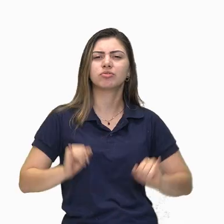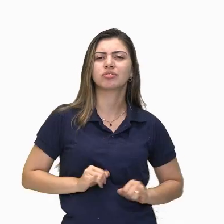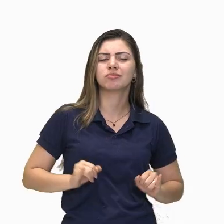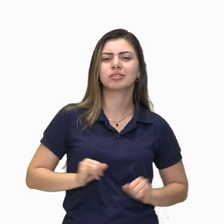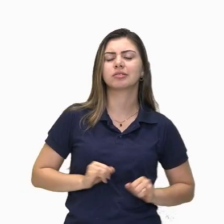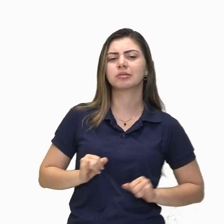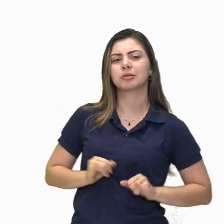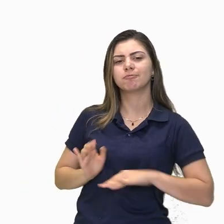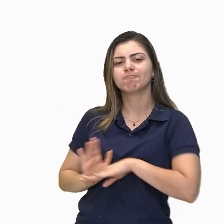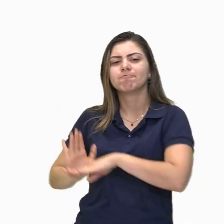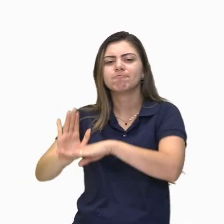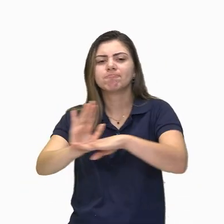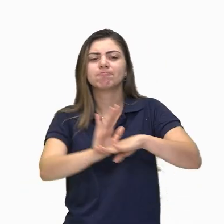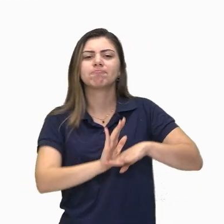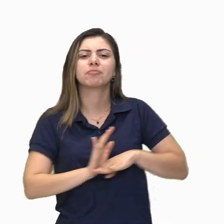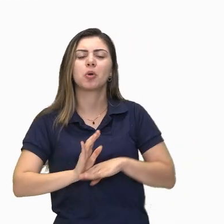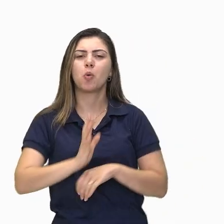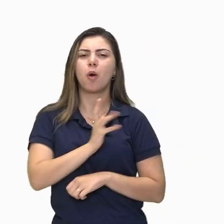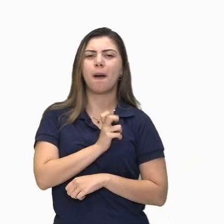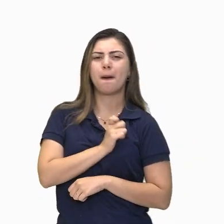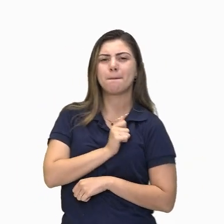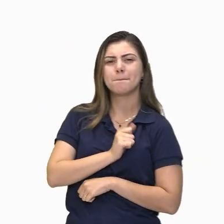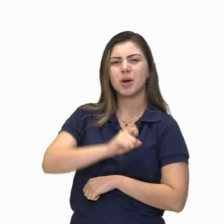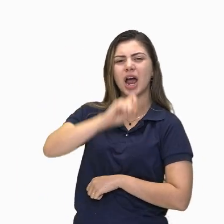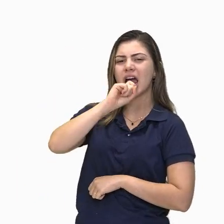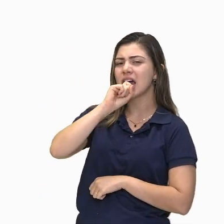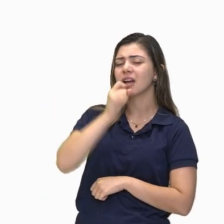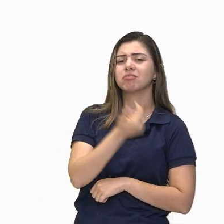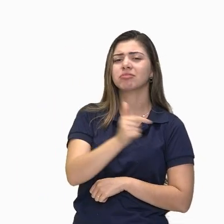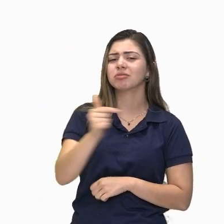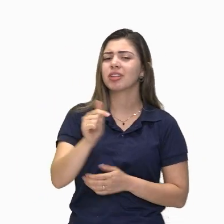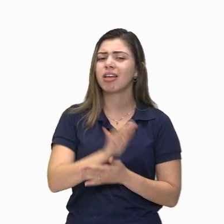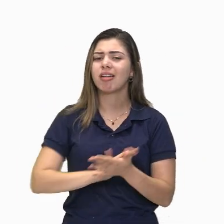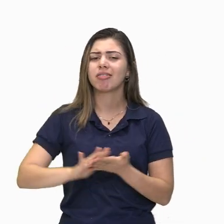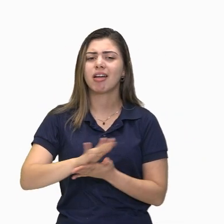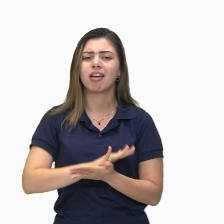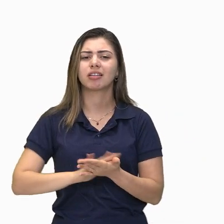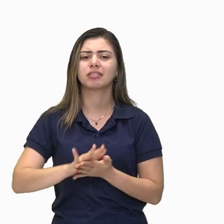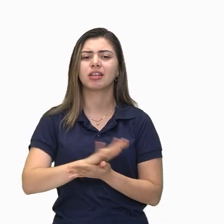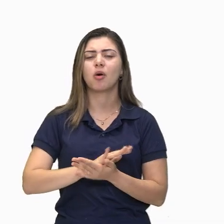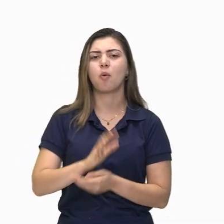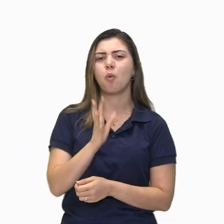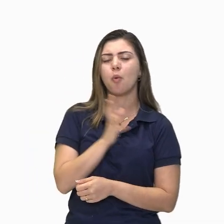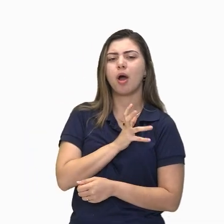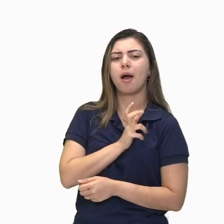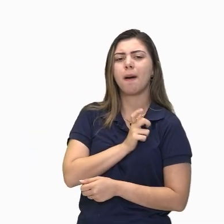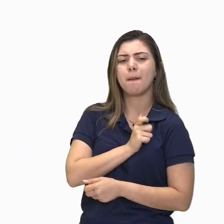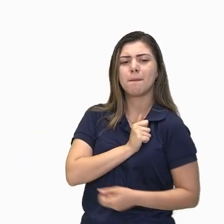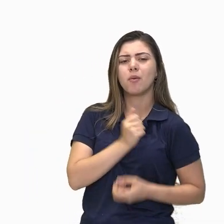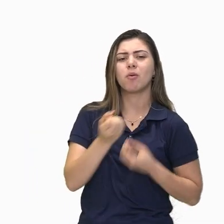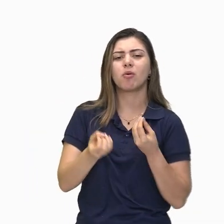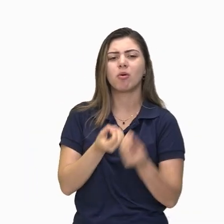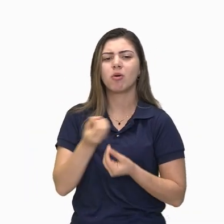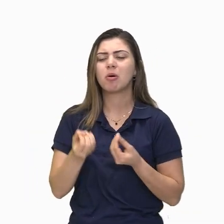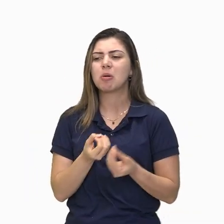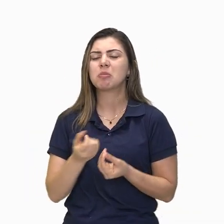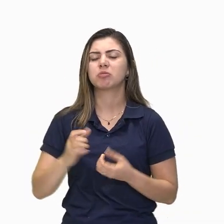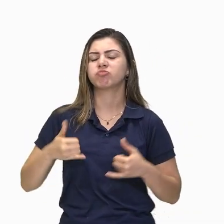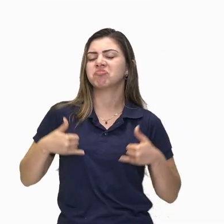é benigno. O amor não é invejoso. O amor não trata com leviandade, não